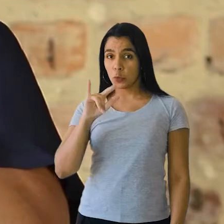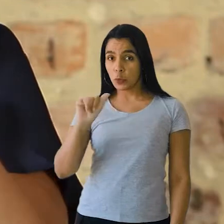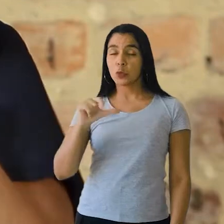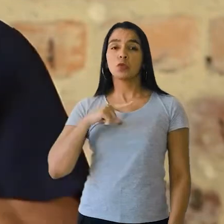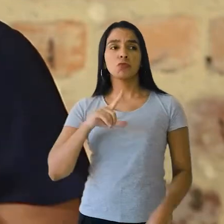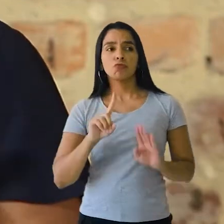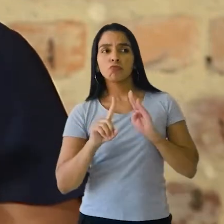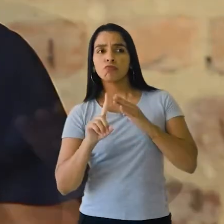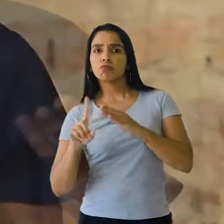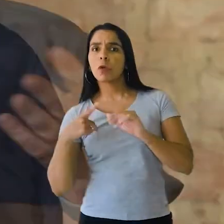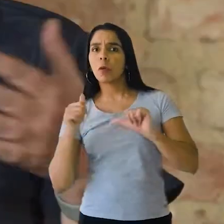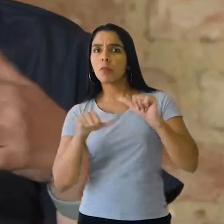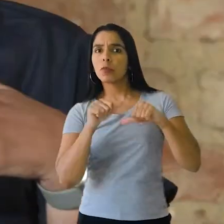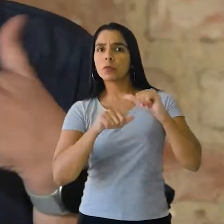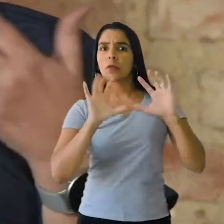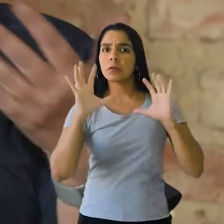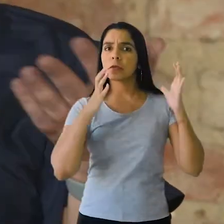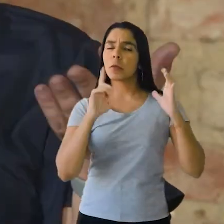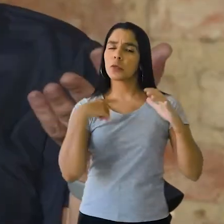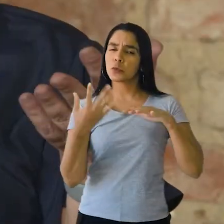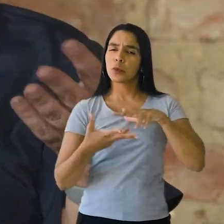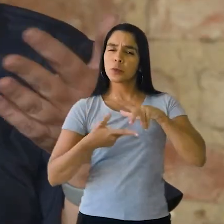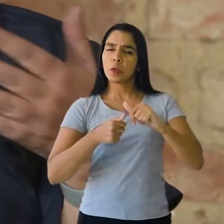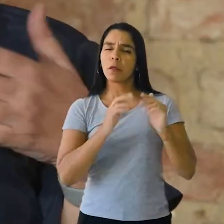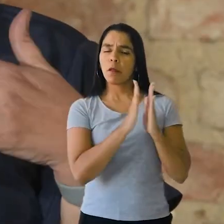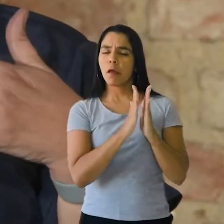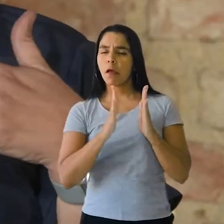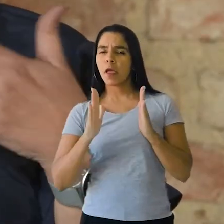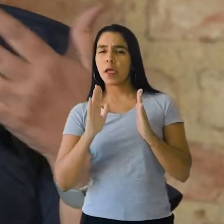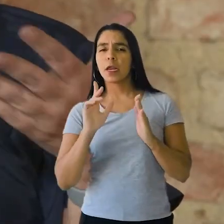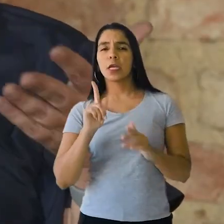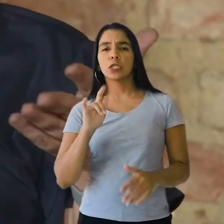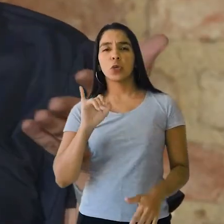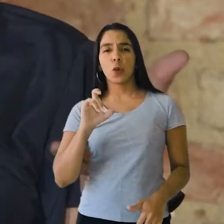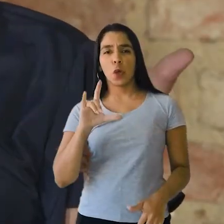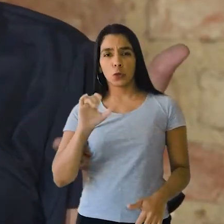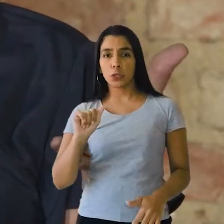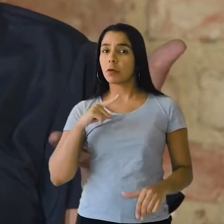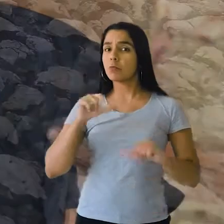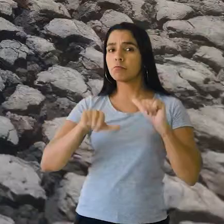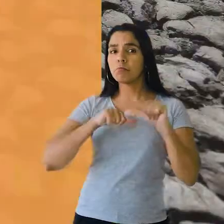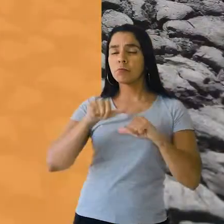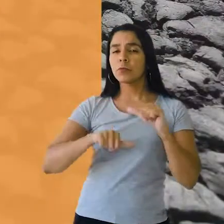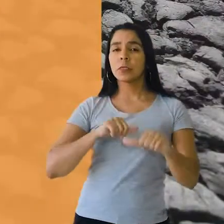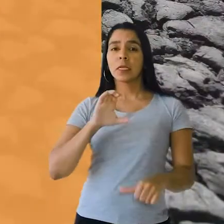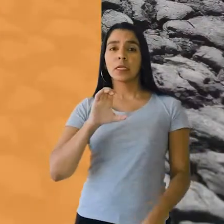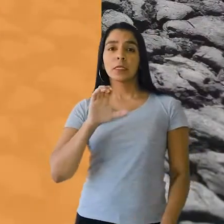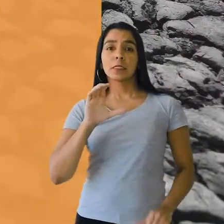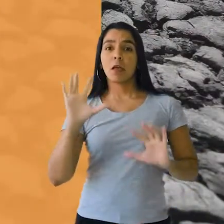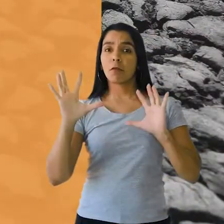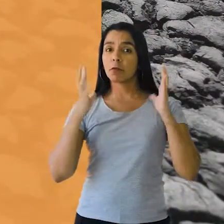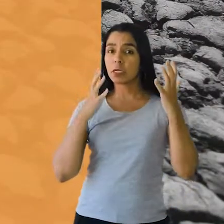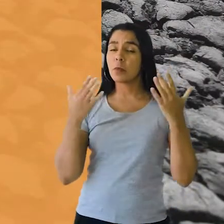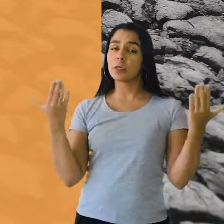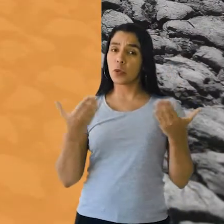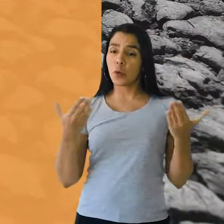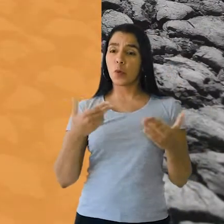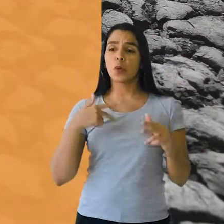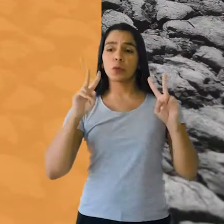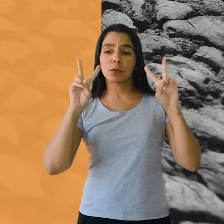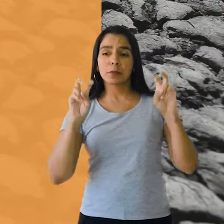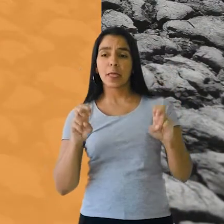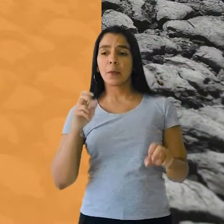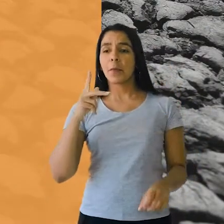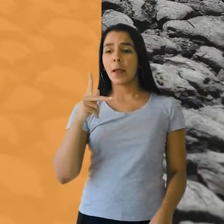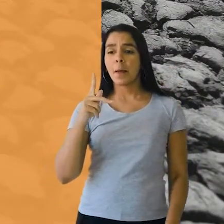as grandes variações climáticas do nosso planeta ao longo de algumas eras geológicas. Mudanças